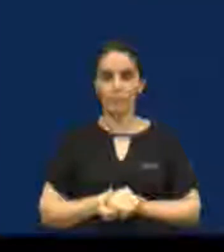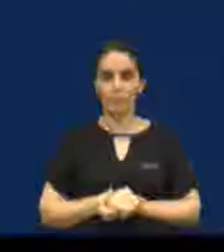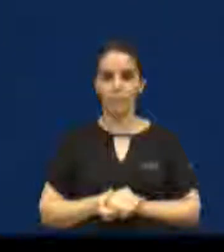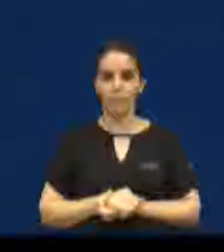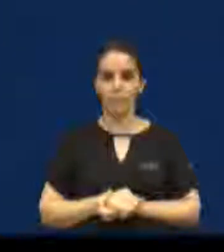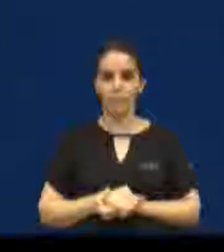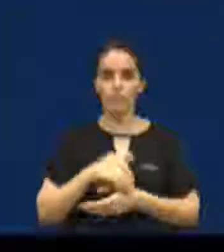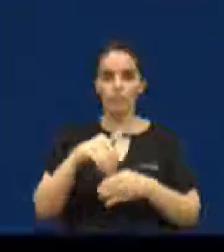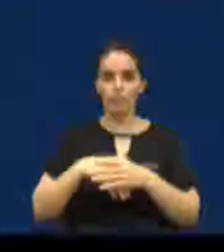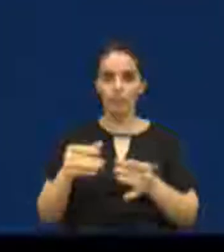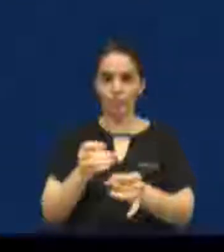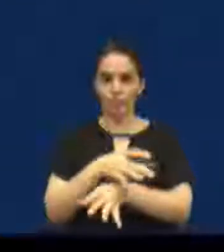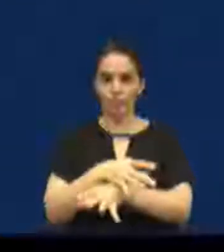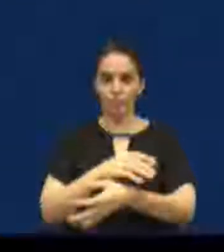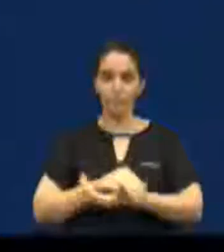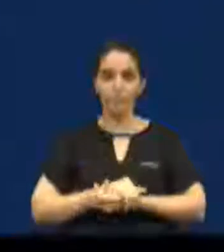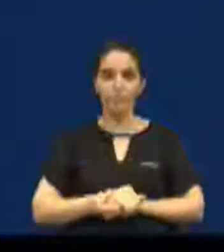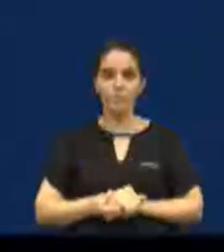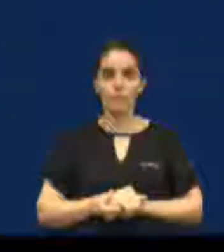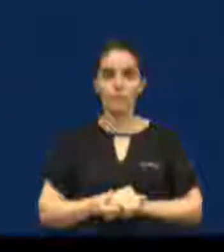Está encerrada a votação.